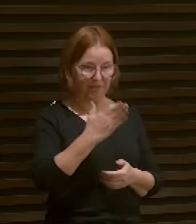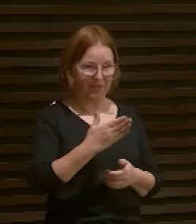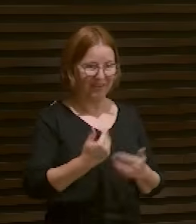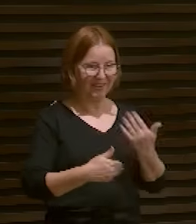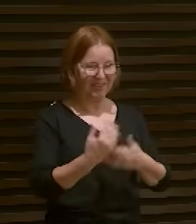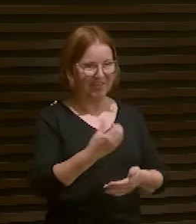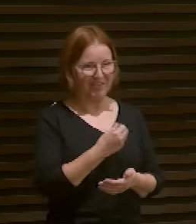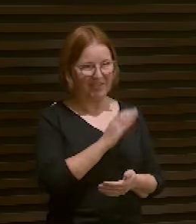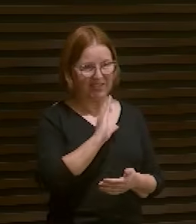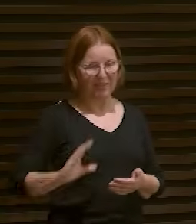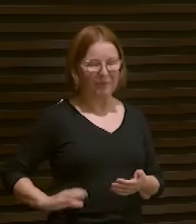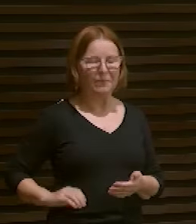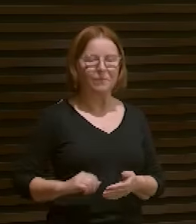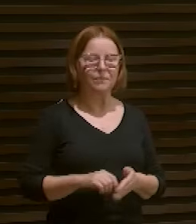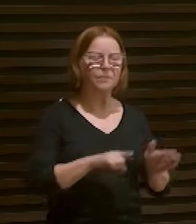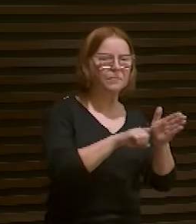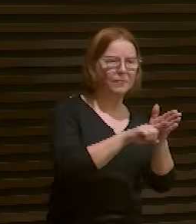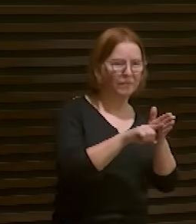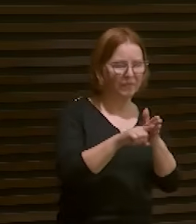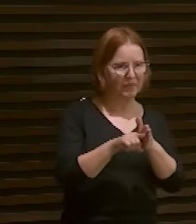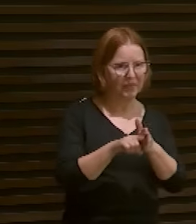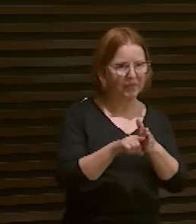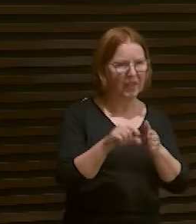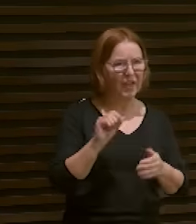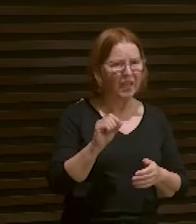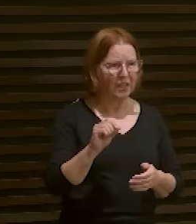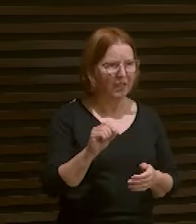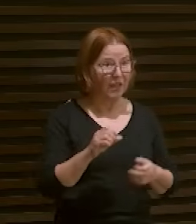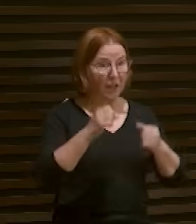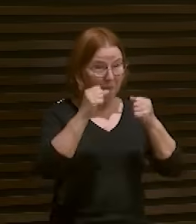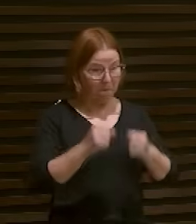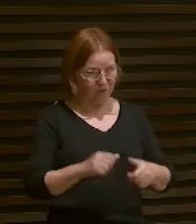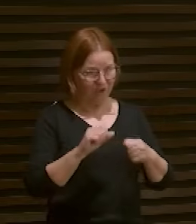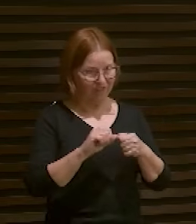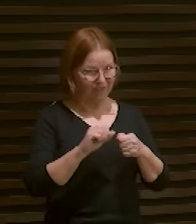Cristo. Então, eu pergunto para você, meu irmão, quem tem capacidade de fazer isso aqui?